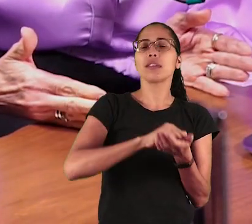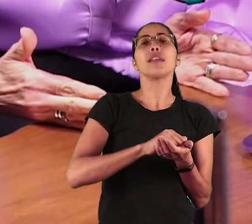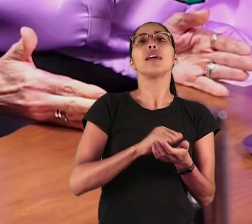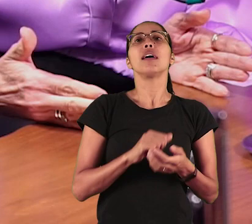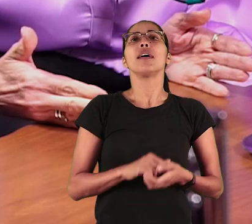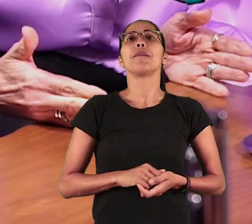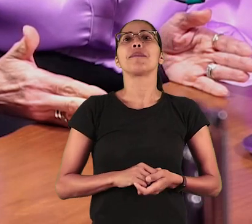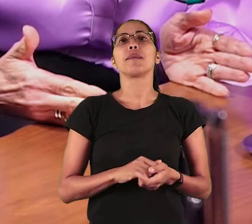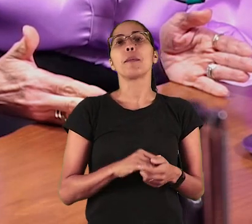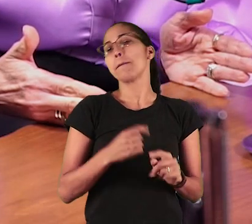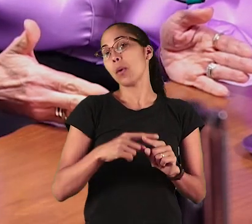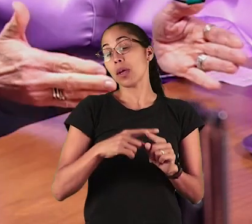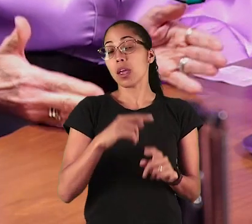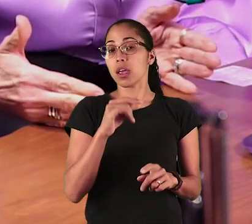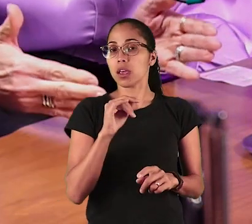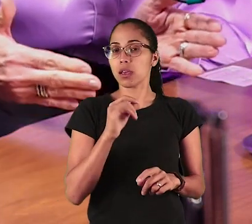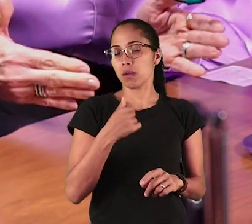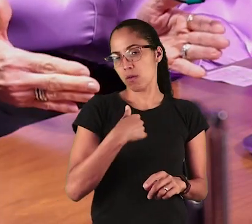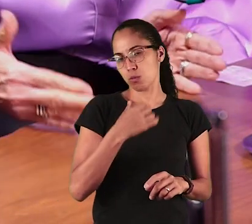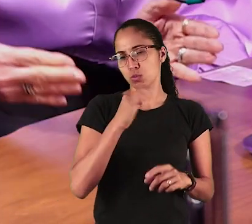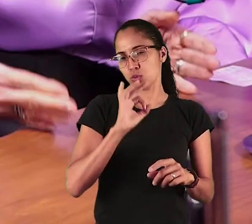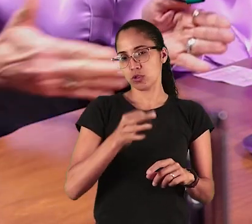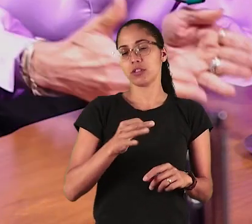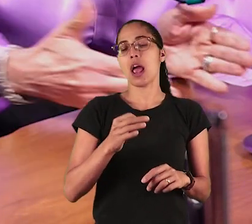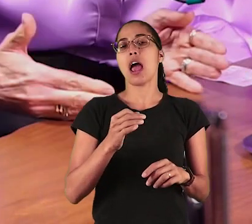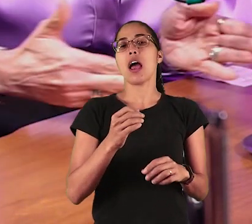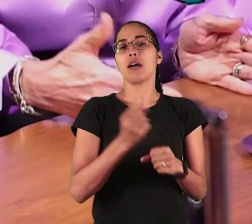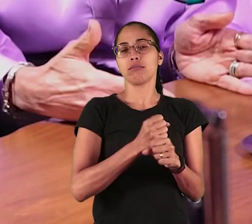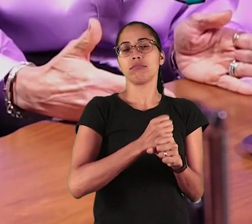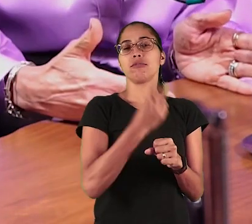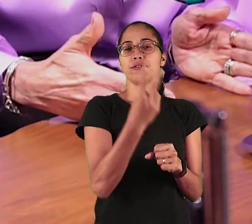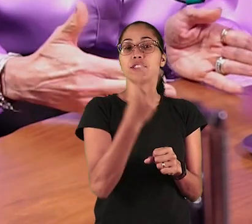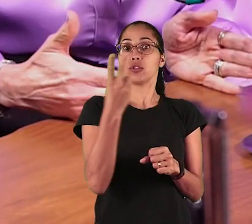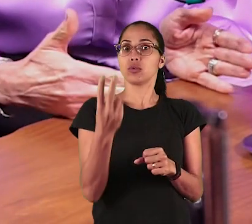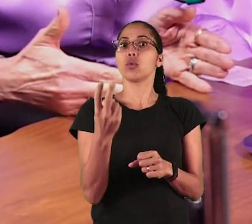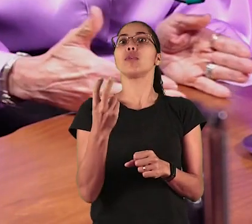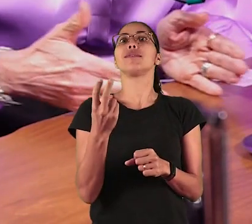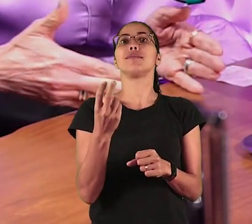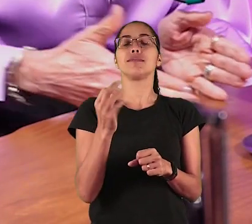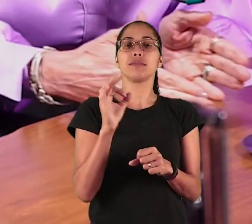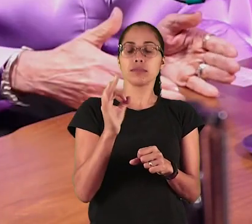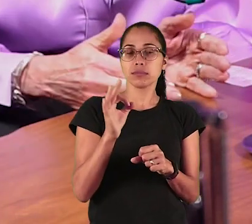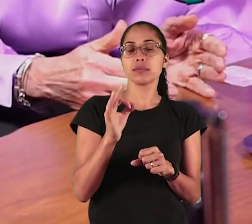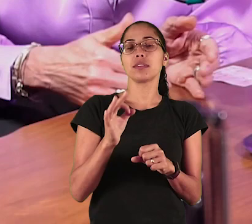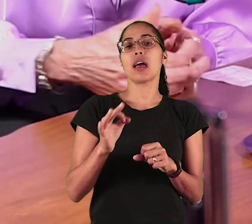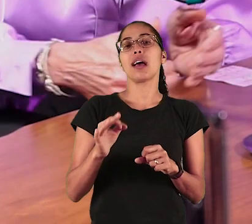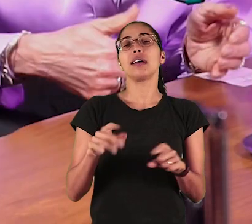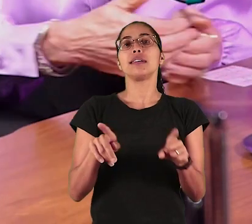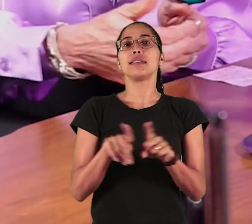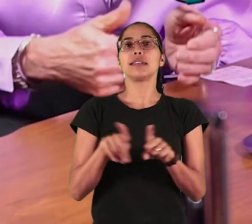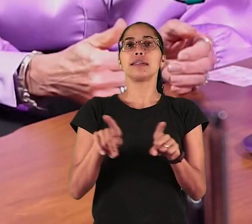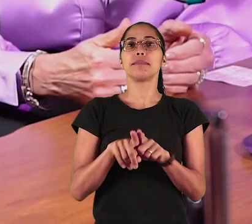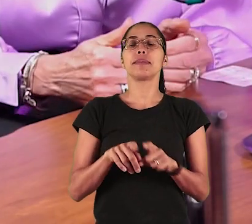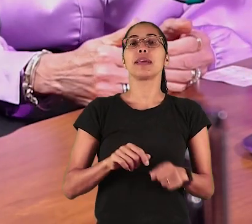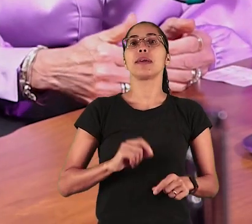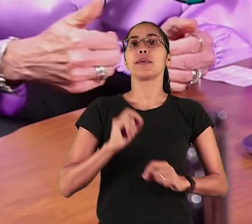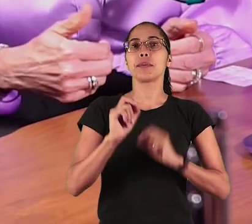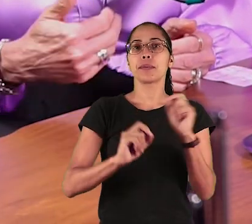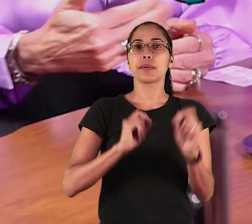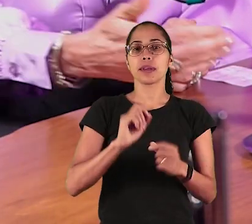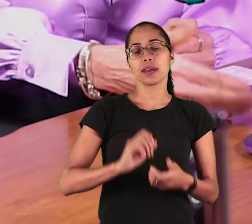eh de que era tinha uma parceria com a placa né e a placa que tem aí são